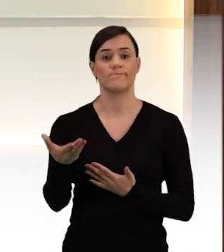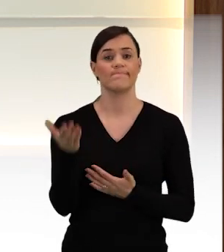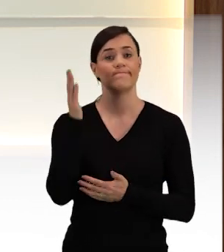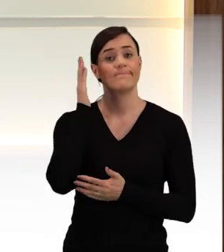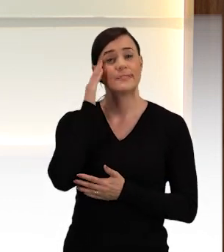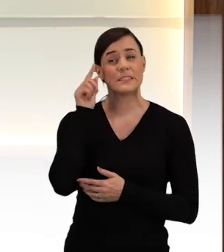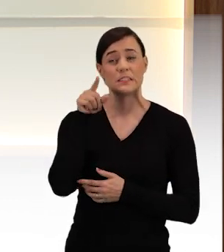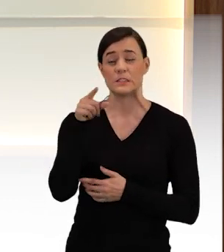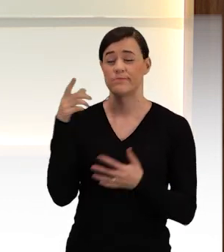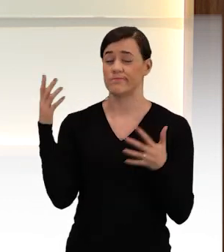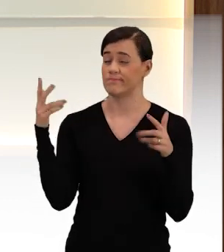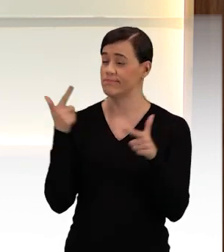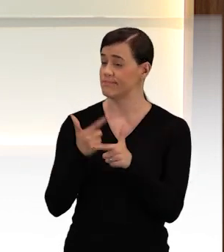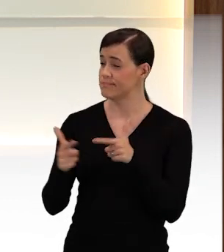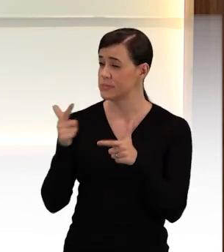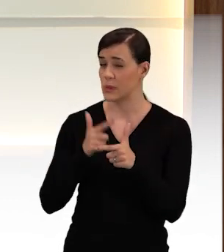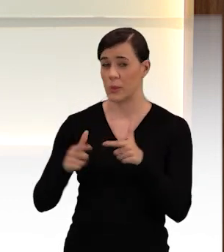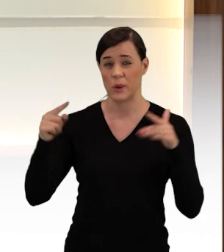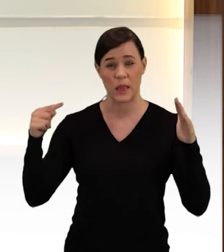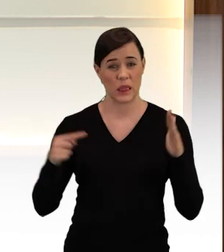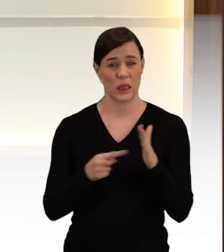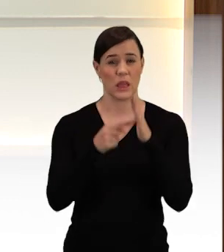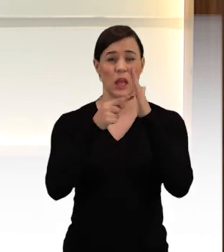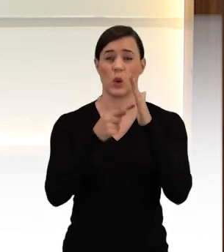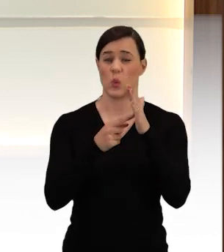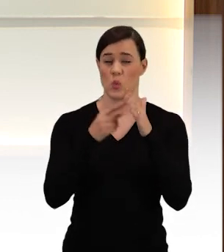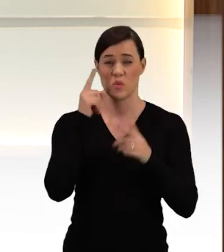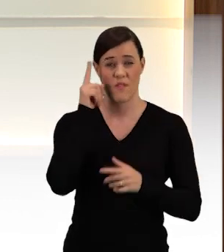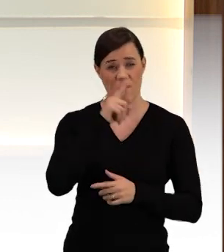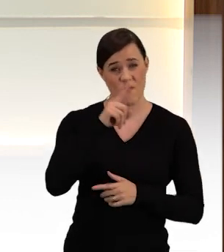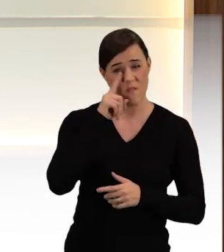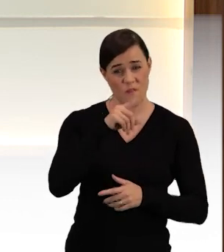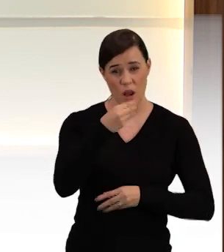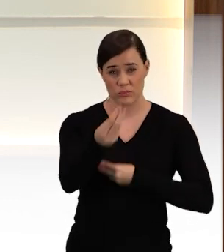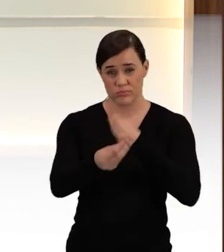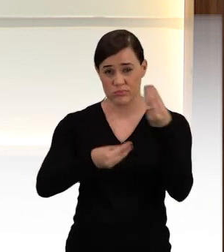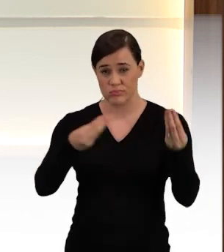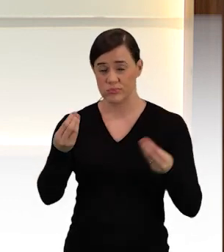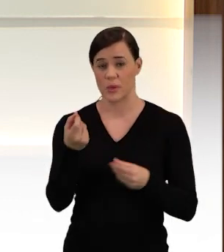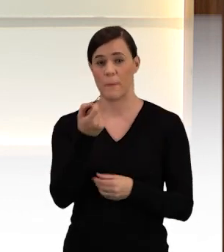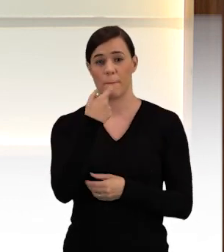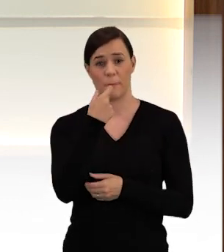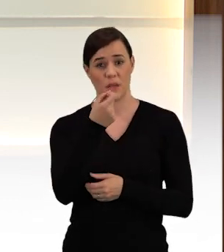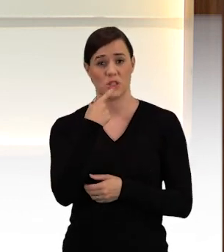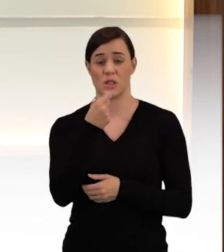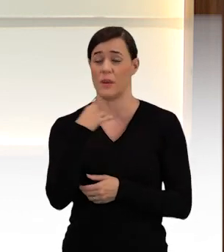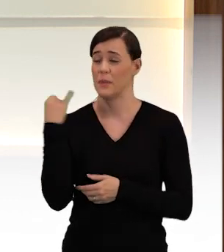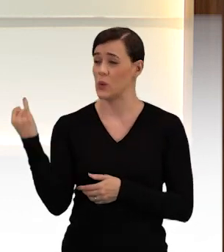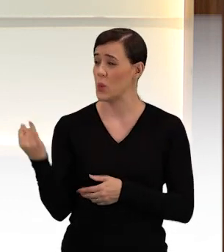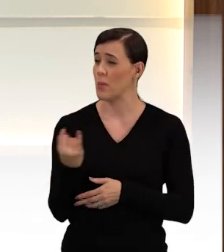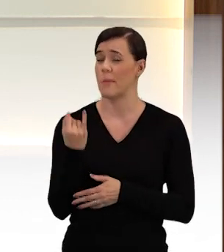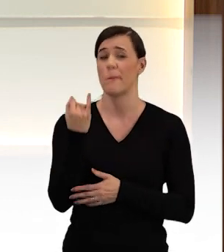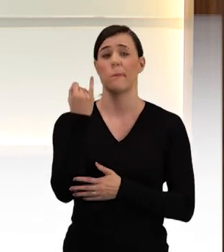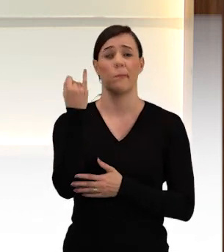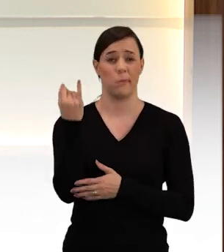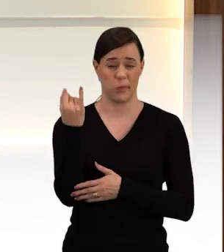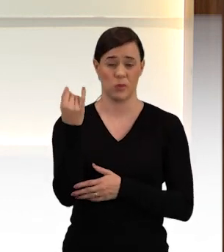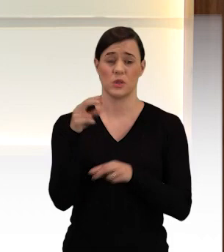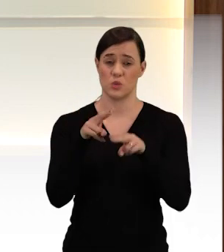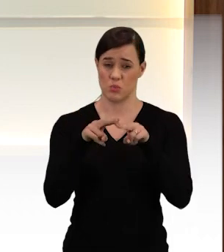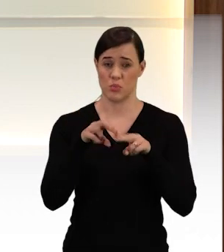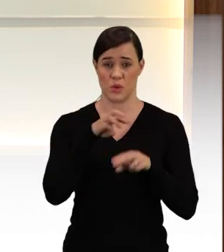um verdadeiro caos. Denúncias de falhas na distribuição de medicamentos essenciais levaram